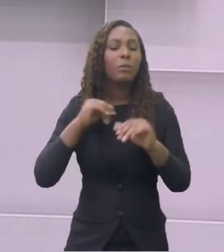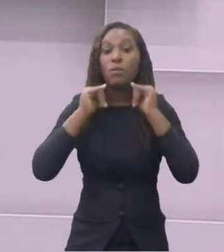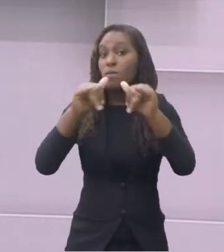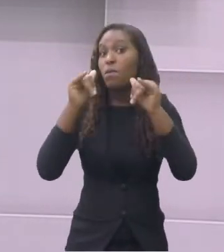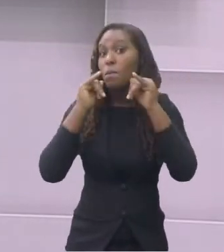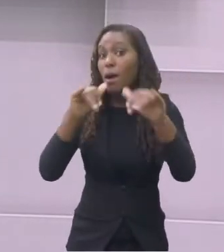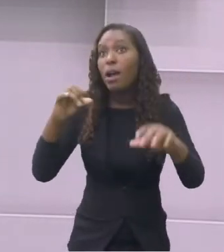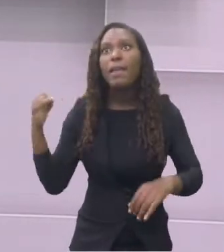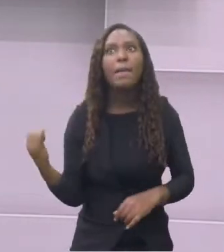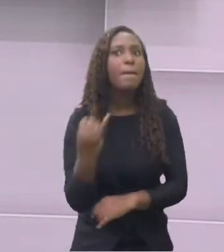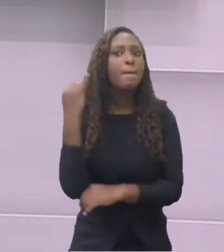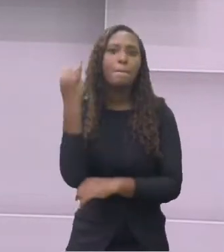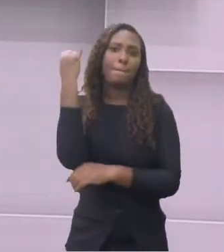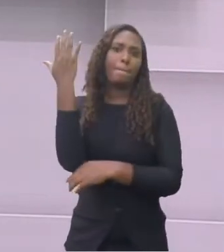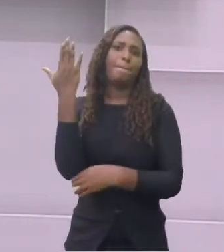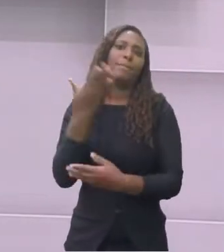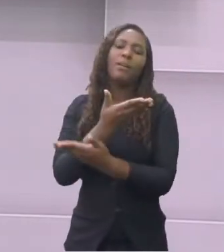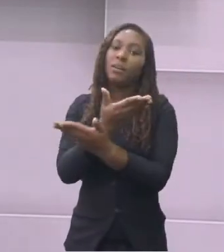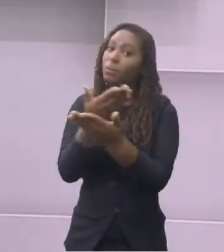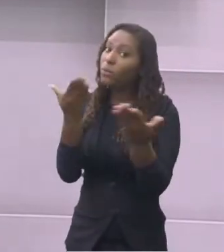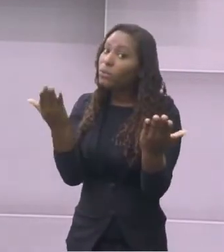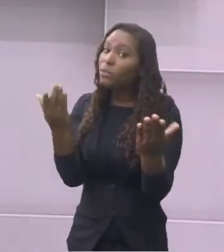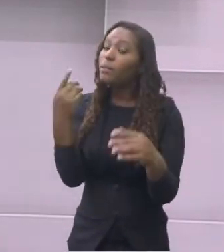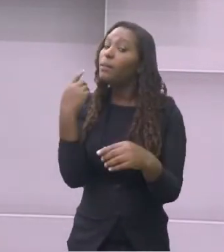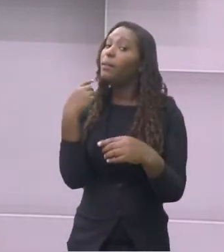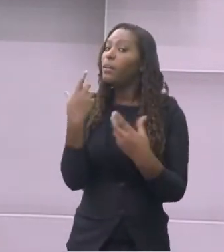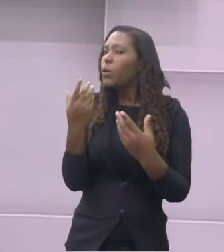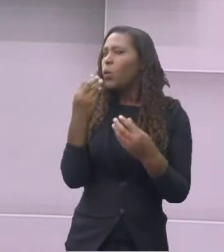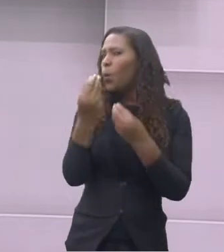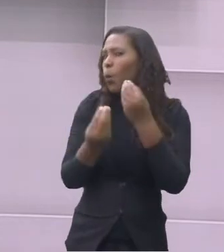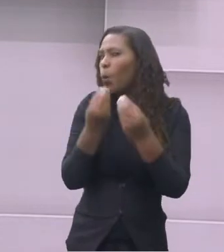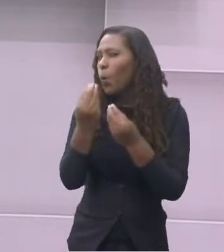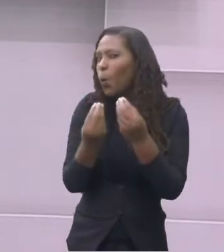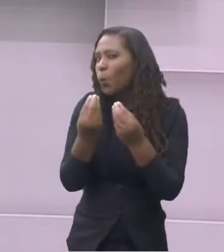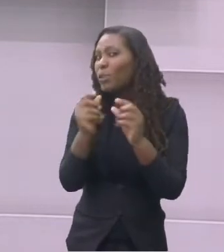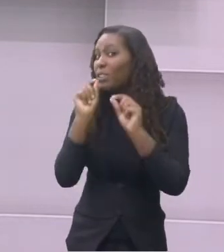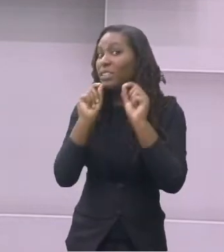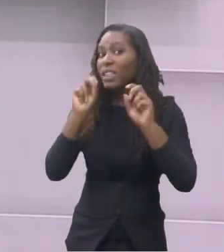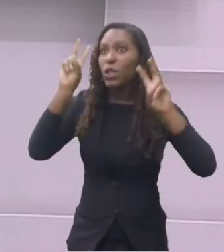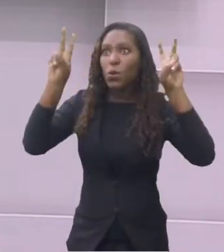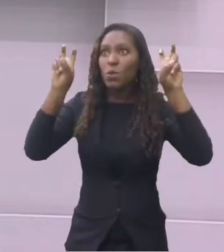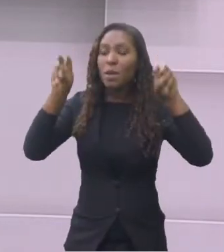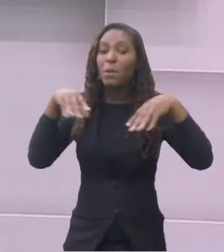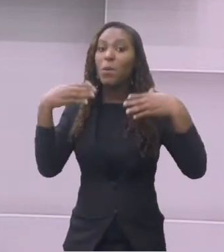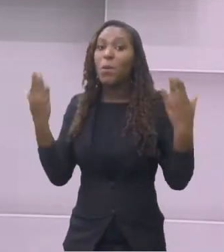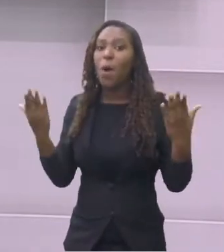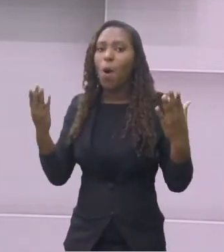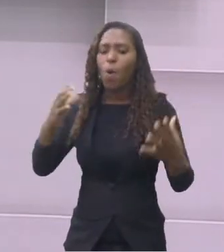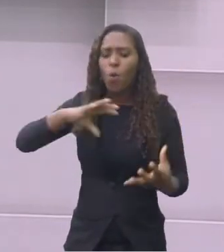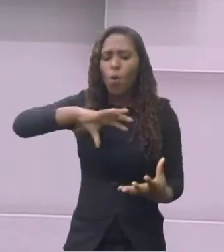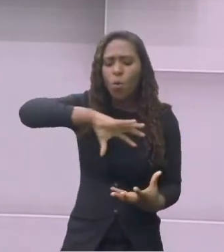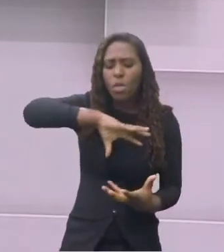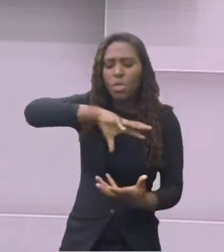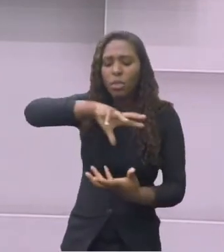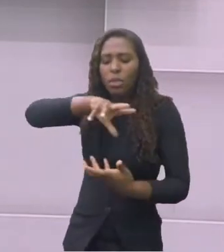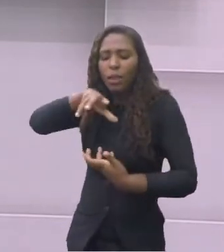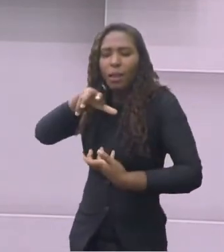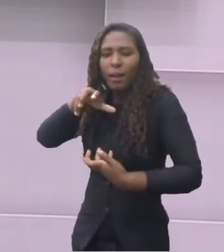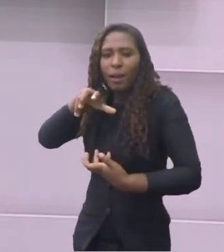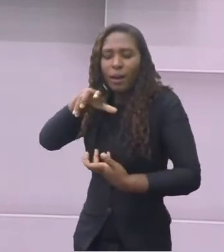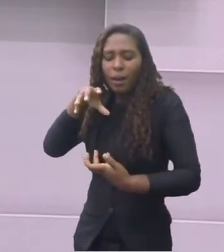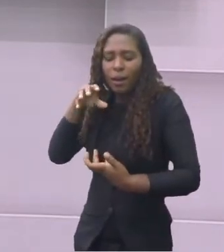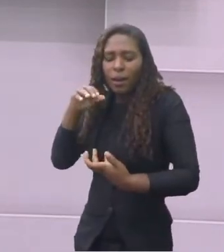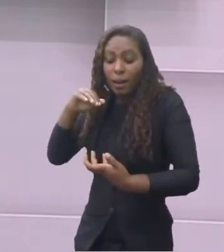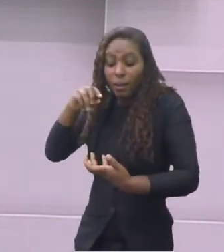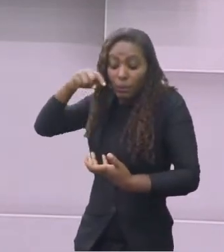informações importantes a respeito do chão onde nós pisamos. Nós já comentamos